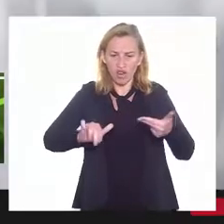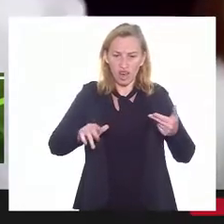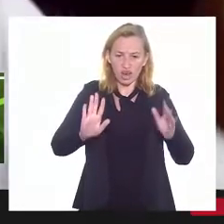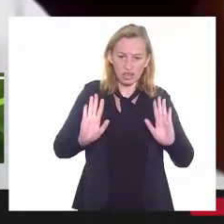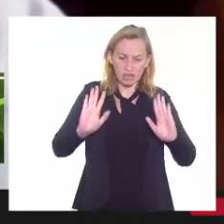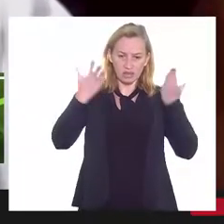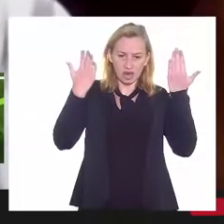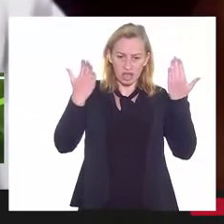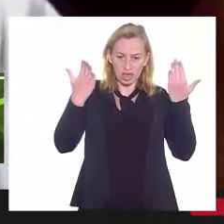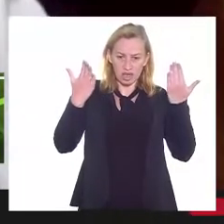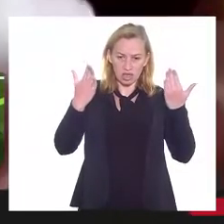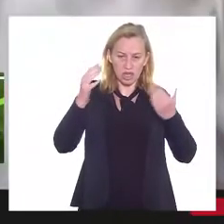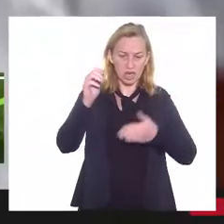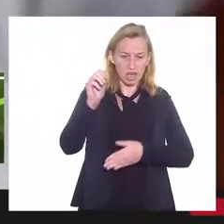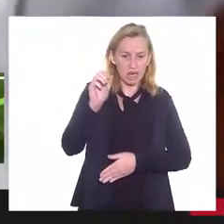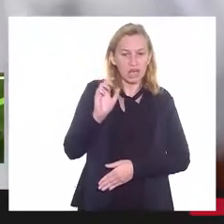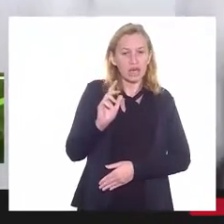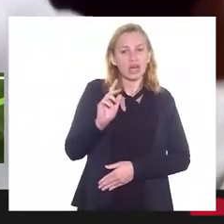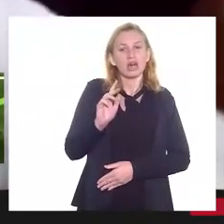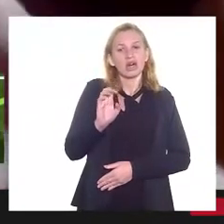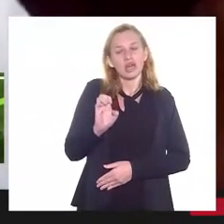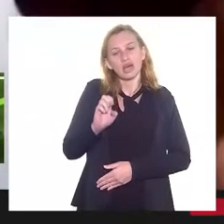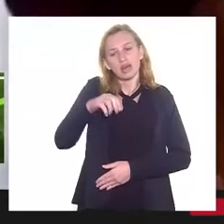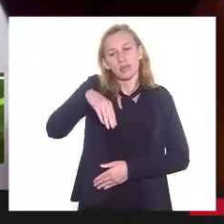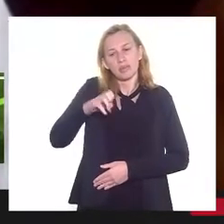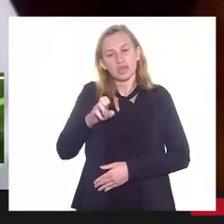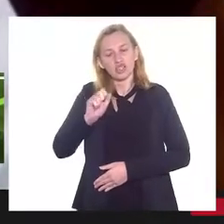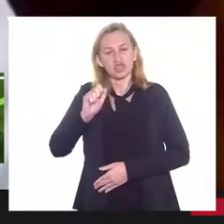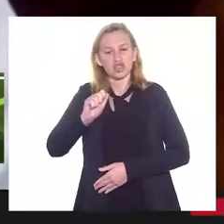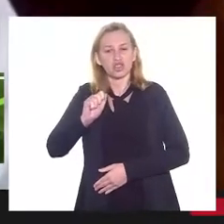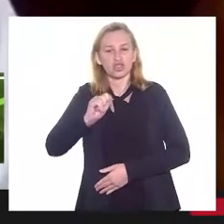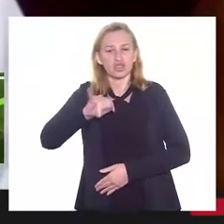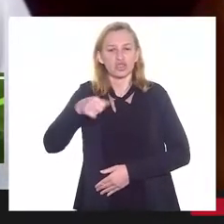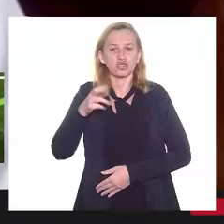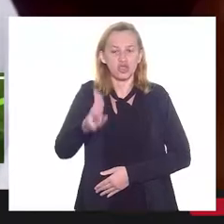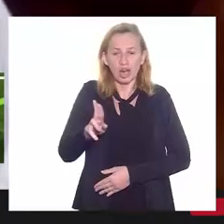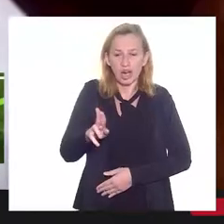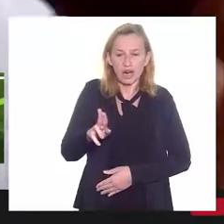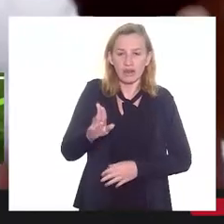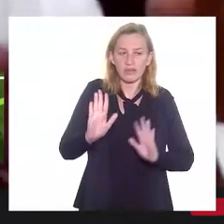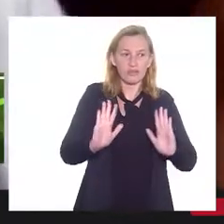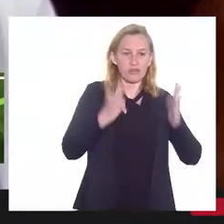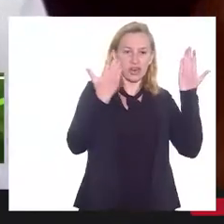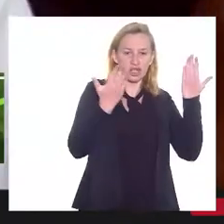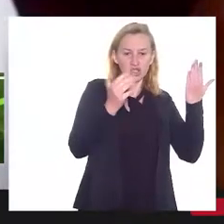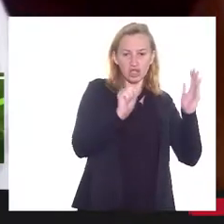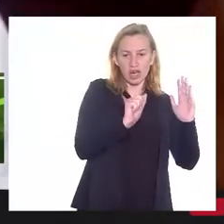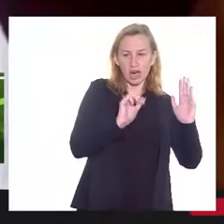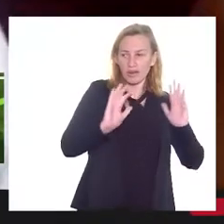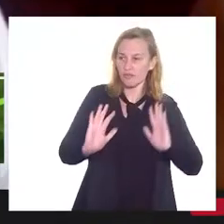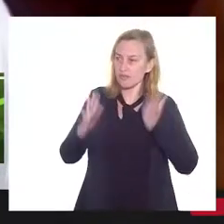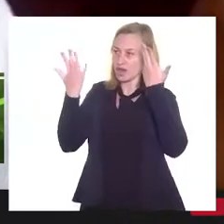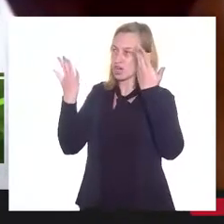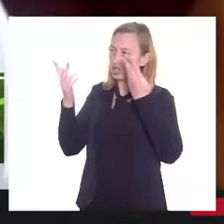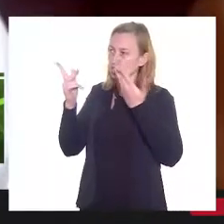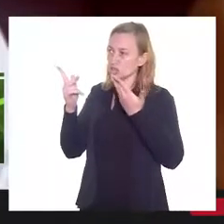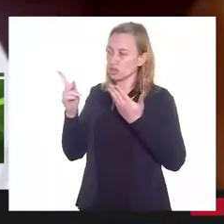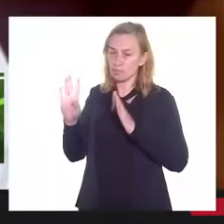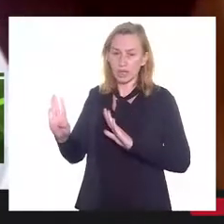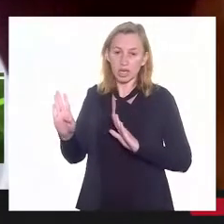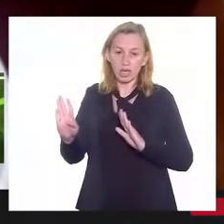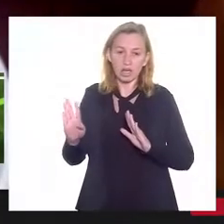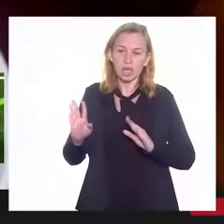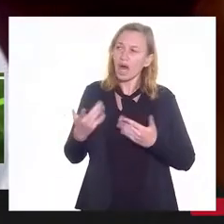presente em uma já presente Dias festa daqui festa dali eu disse para ele meu irmão O que é que o centro de referência